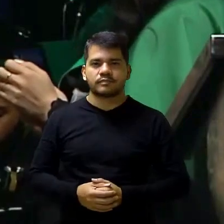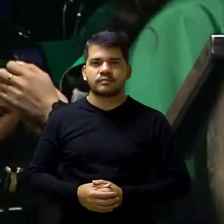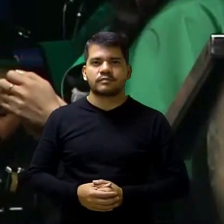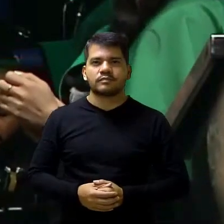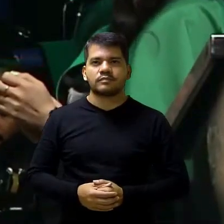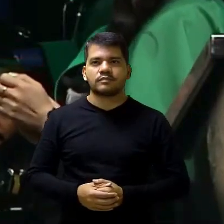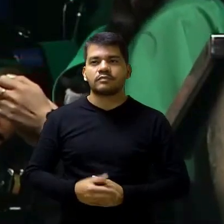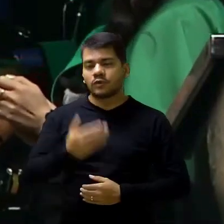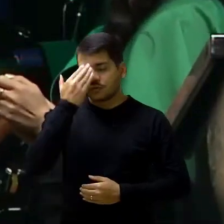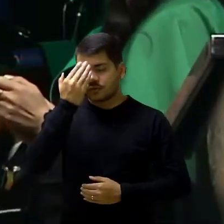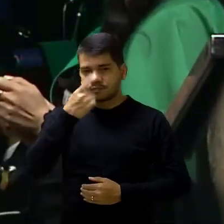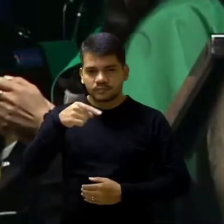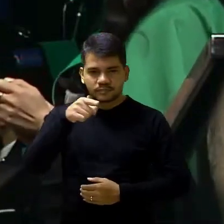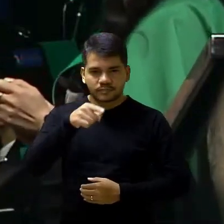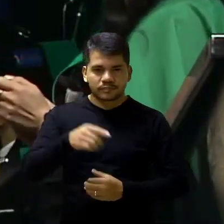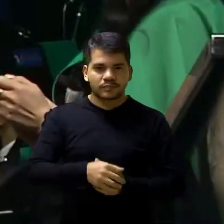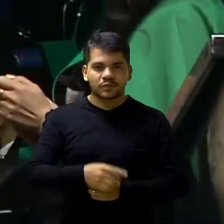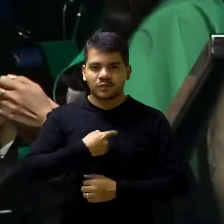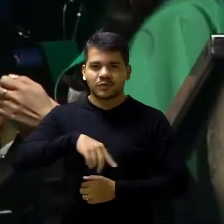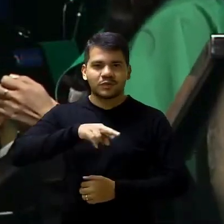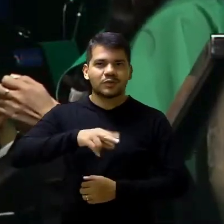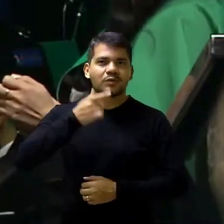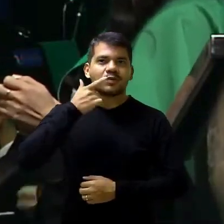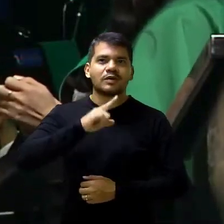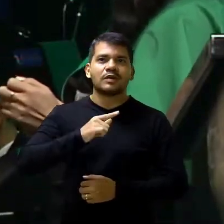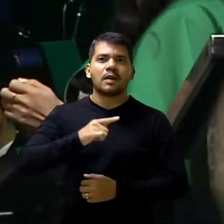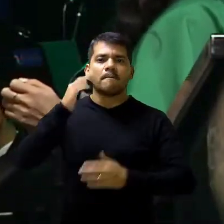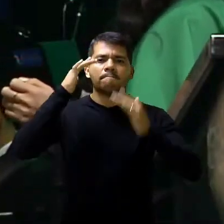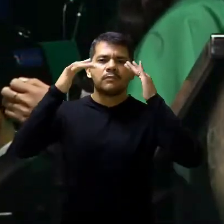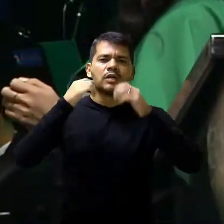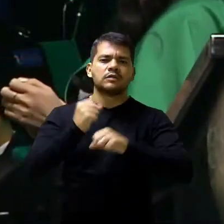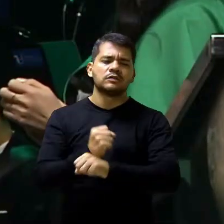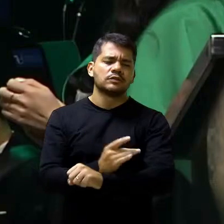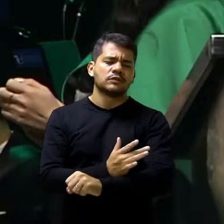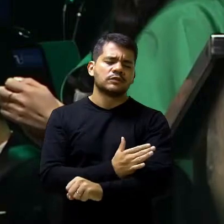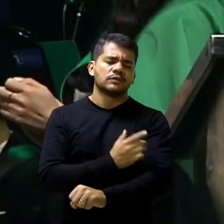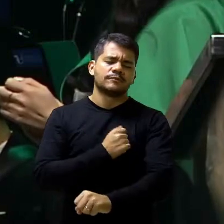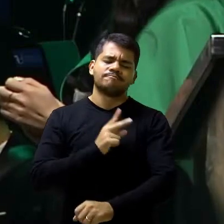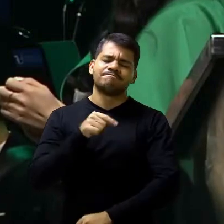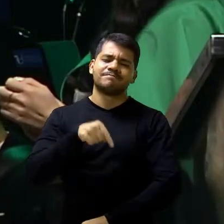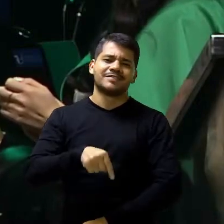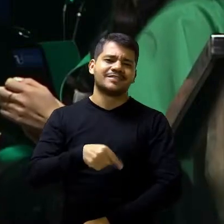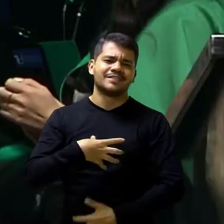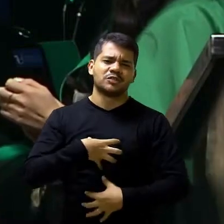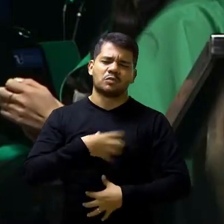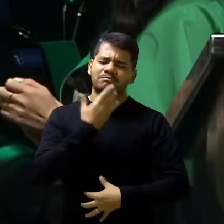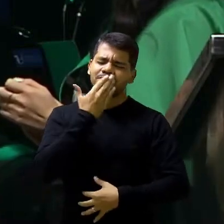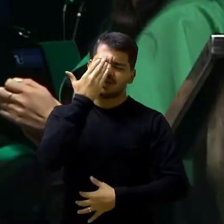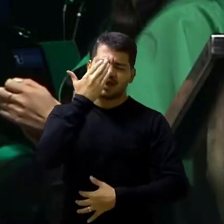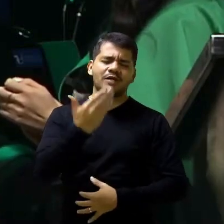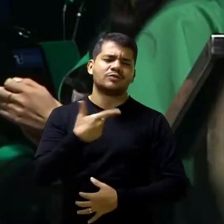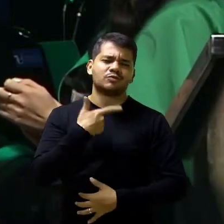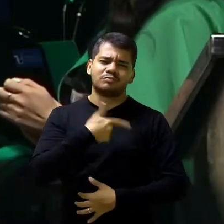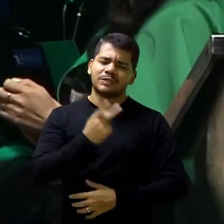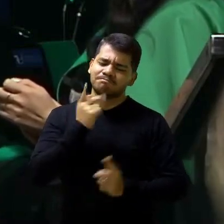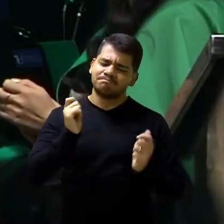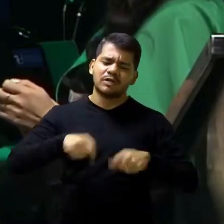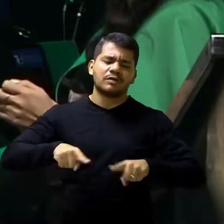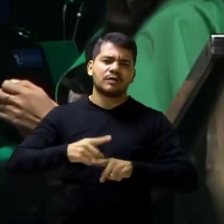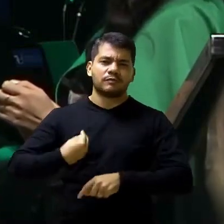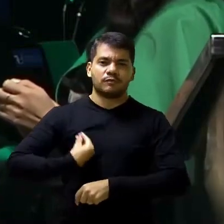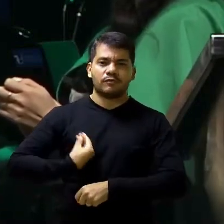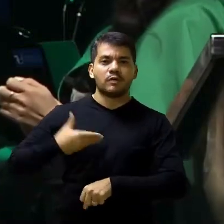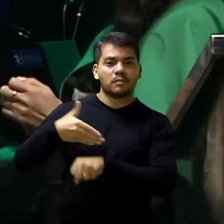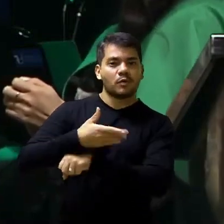Muito obrigada a vocês. Vocês não conseguem imaginar a emoção que eu senti. Obrigada por me permitirem viver